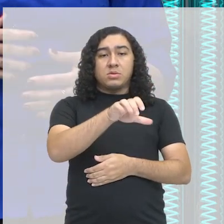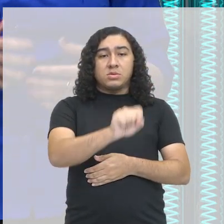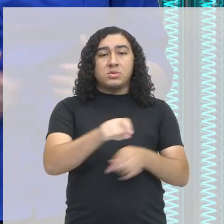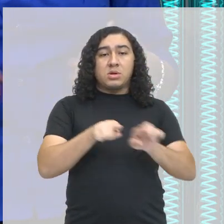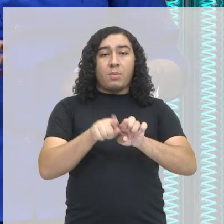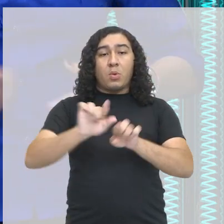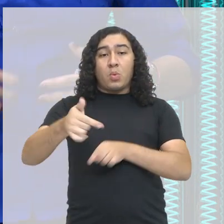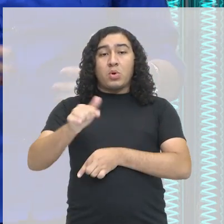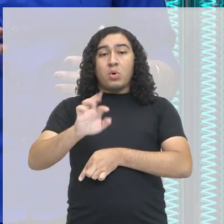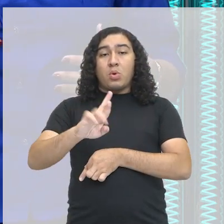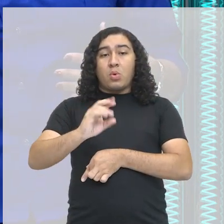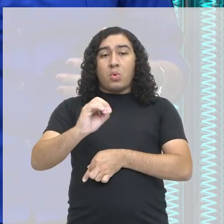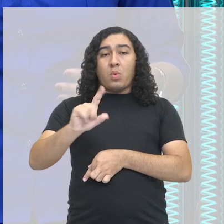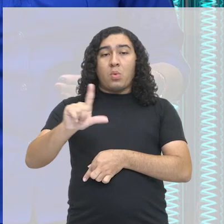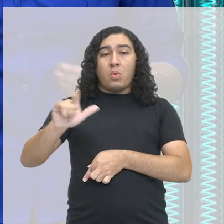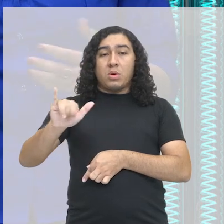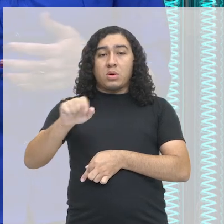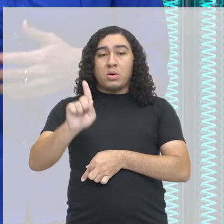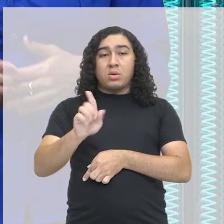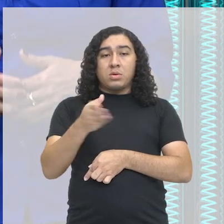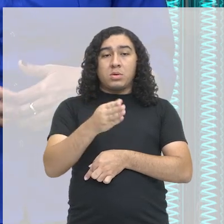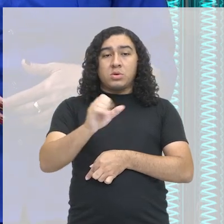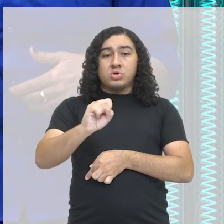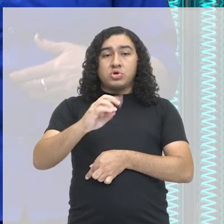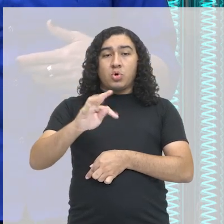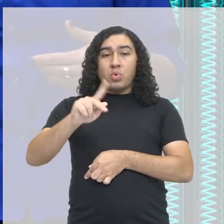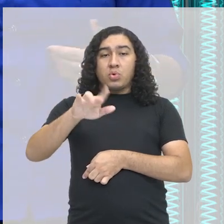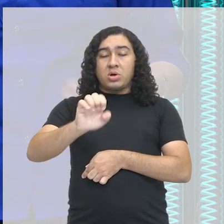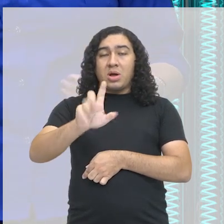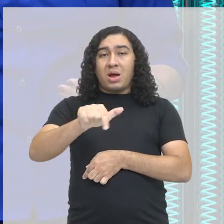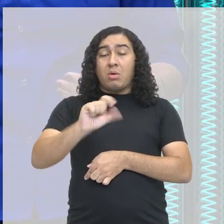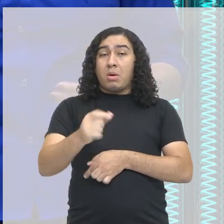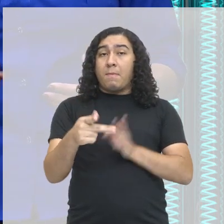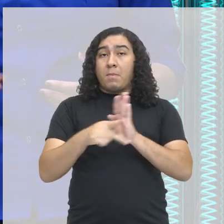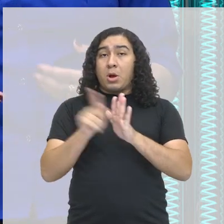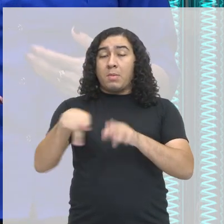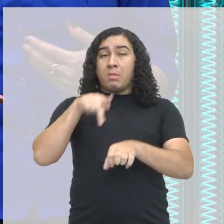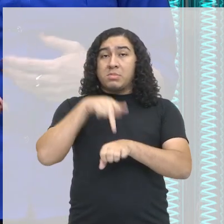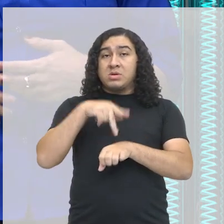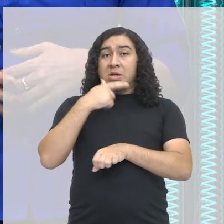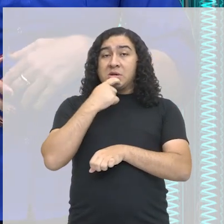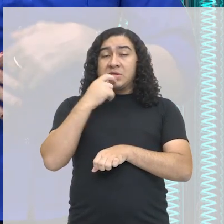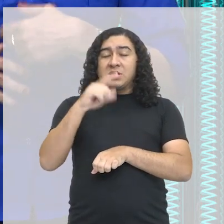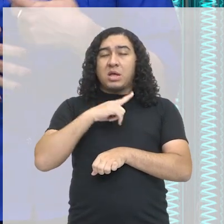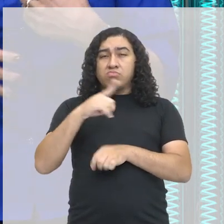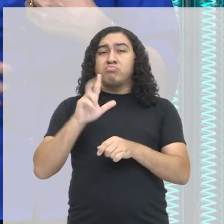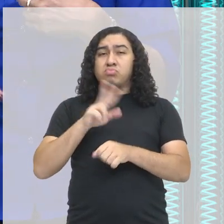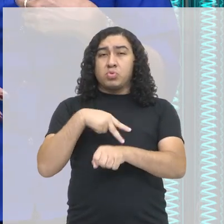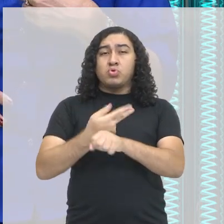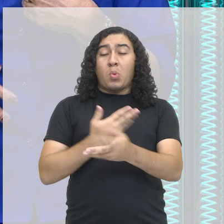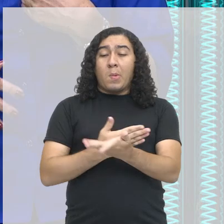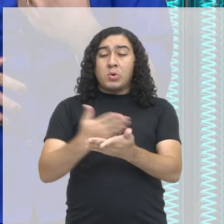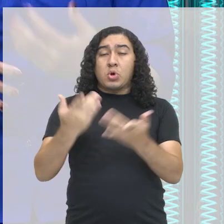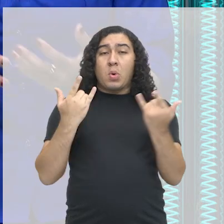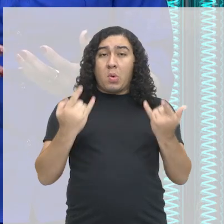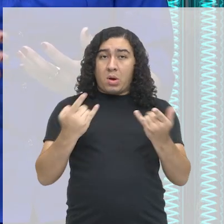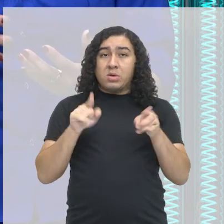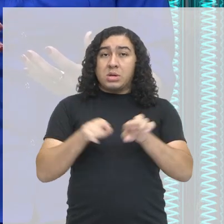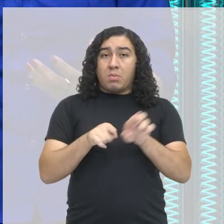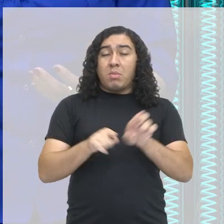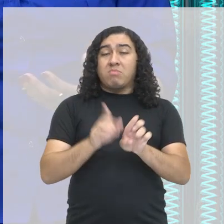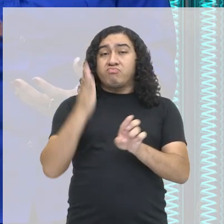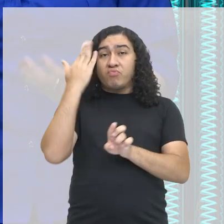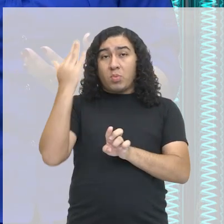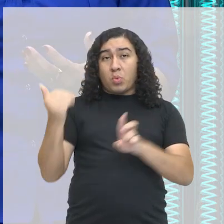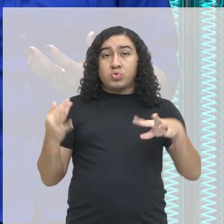que são duas bandas inglesas que também estouraram no mundo do rock. Então eles foram conhecidos